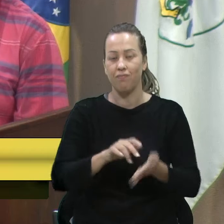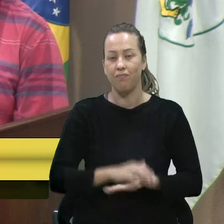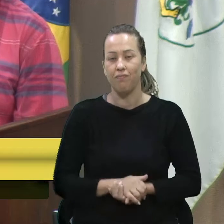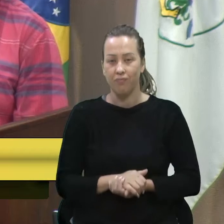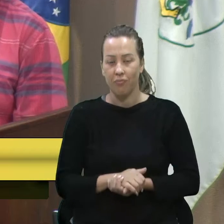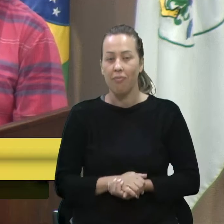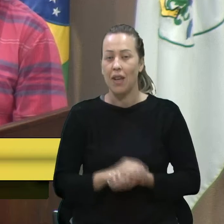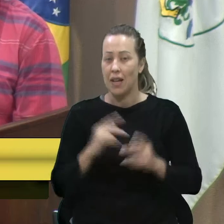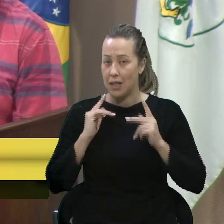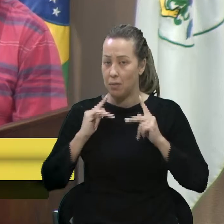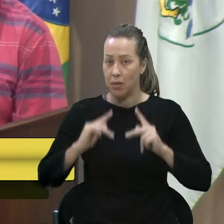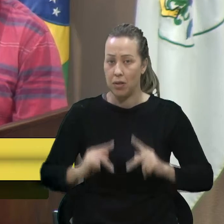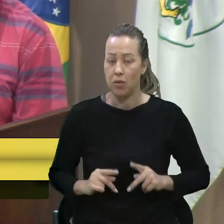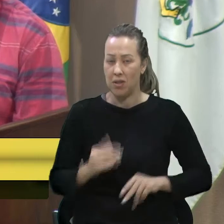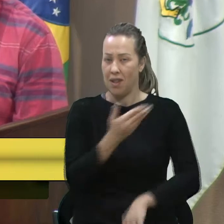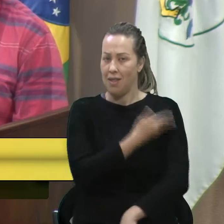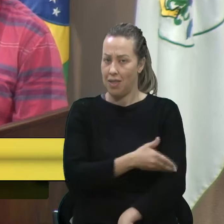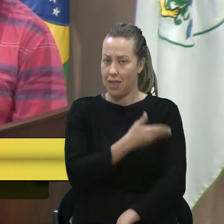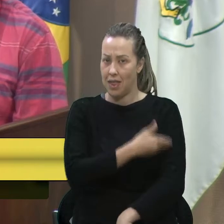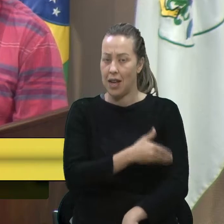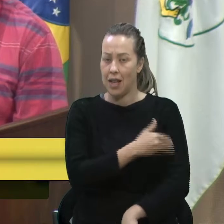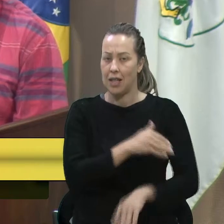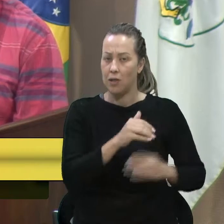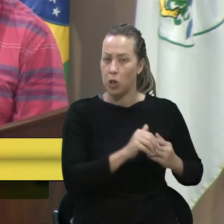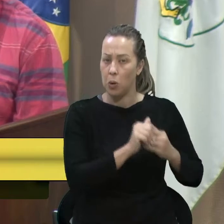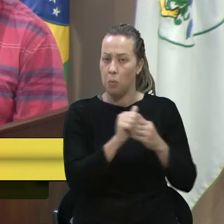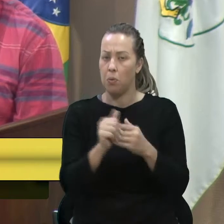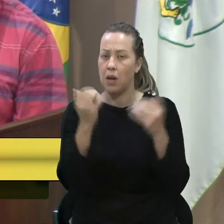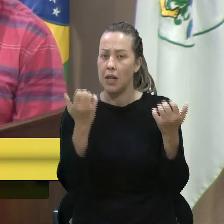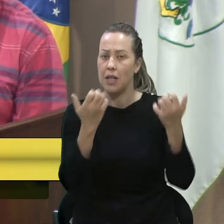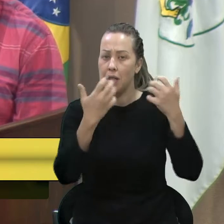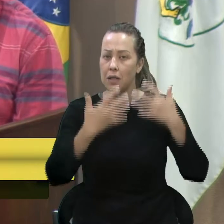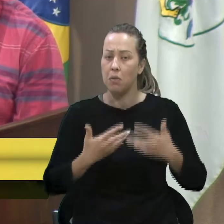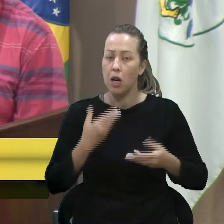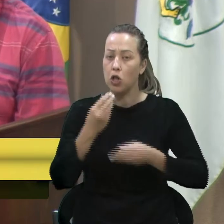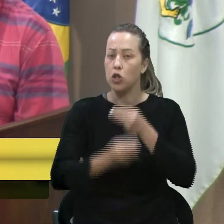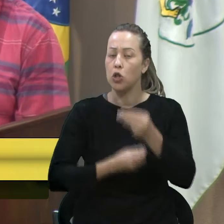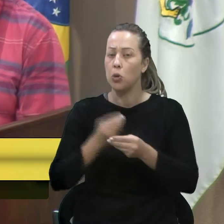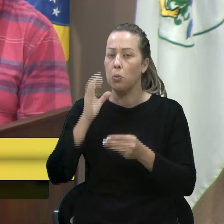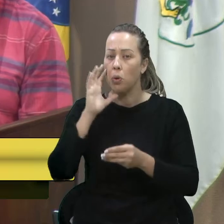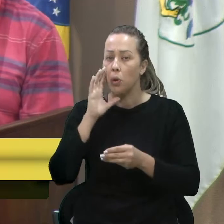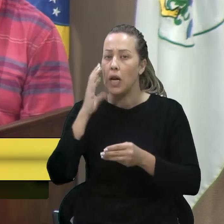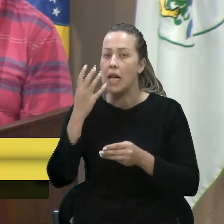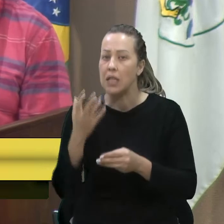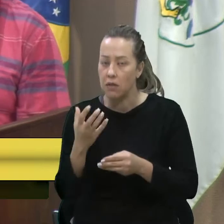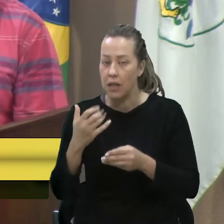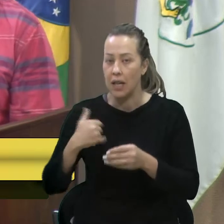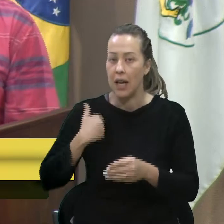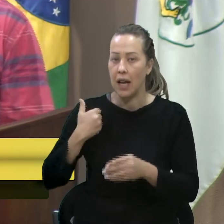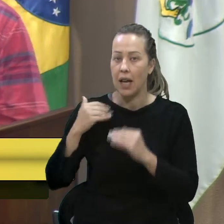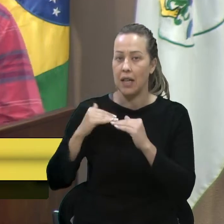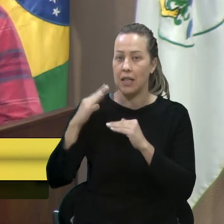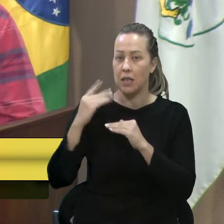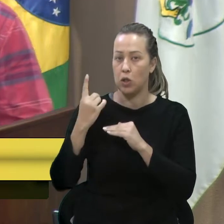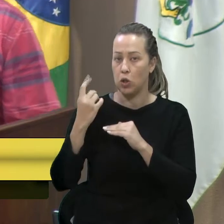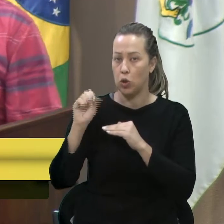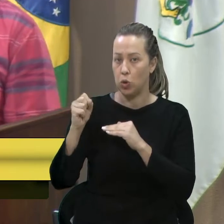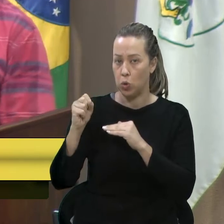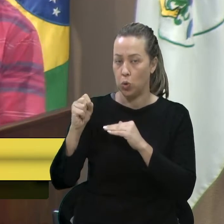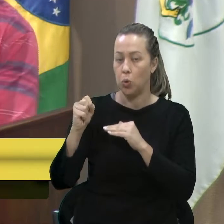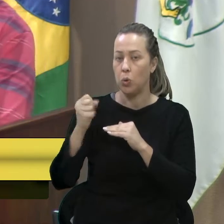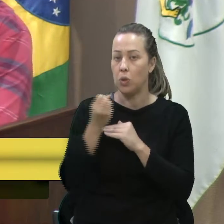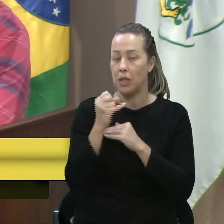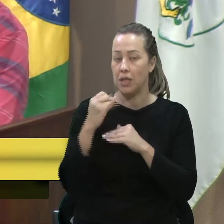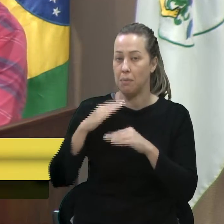Essas pessoas são treinadas, orientadas de todos os segmentos da sociedade acima de 18 anos. Quem tiver mais